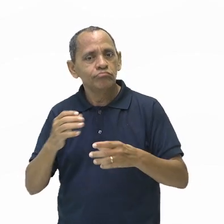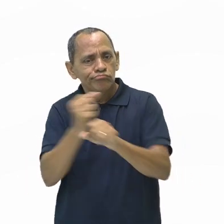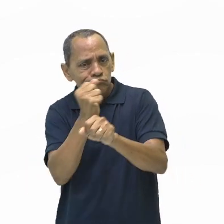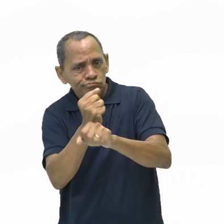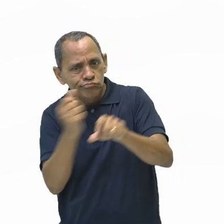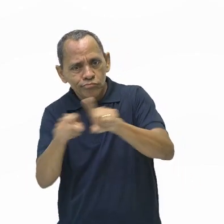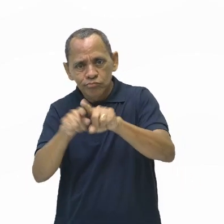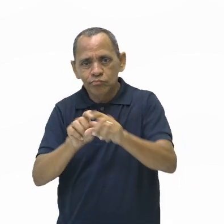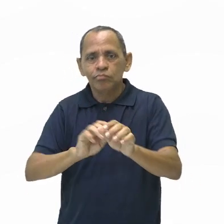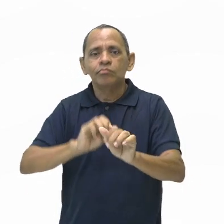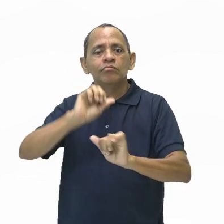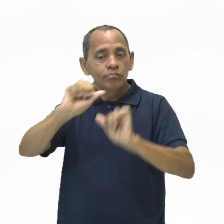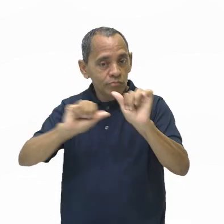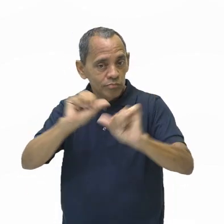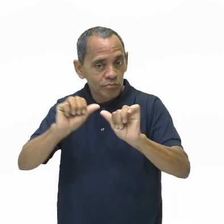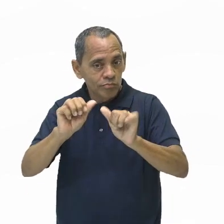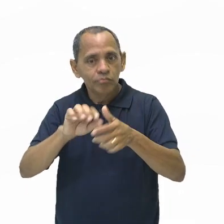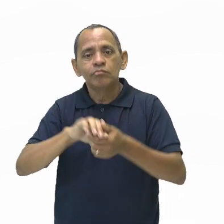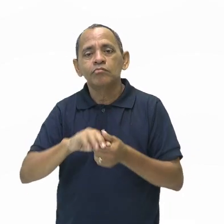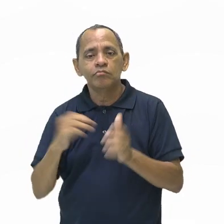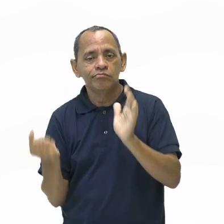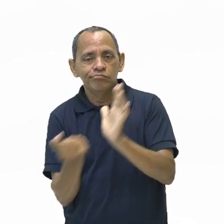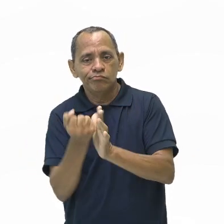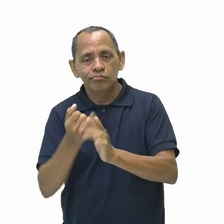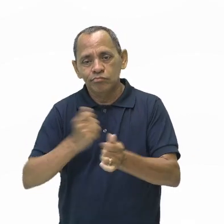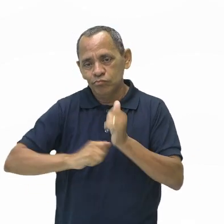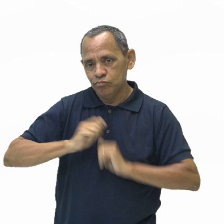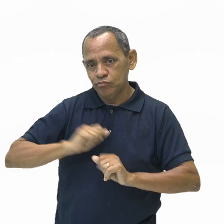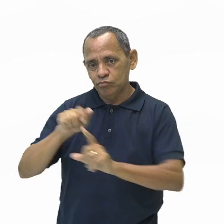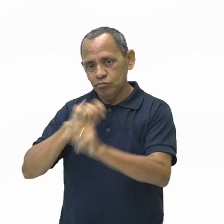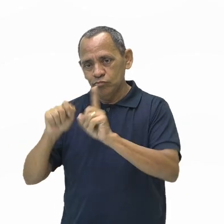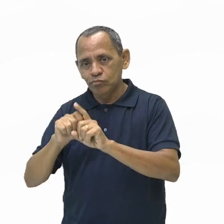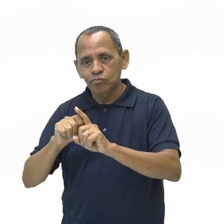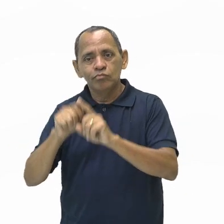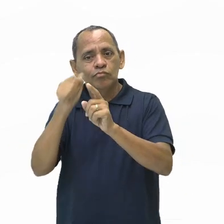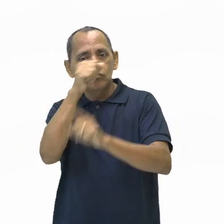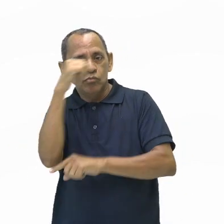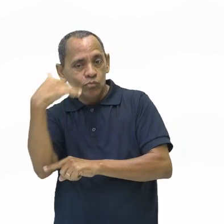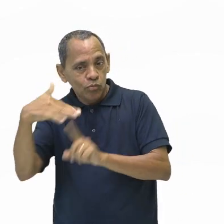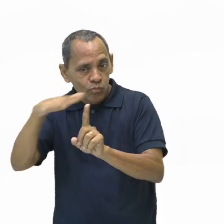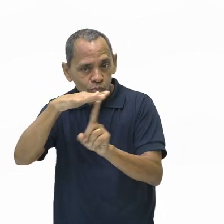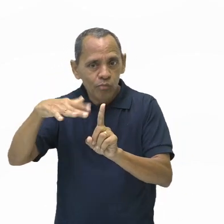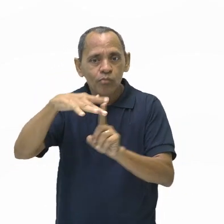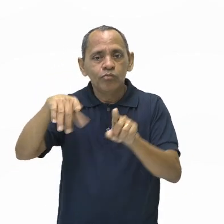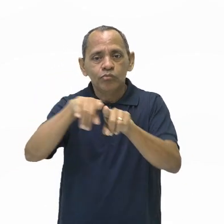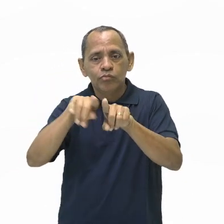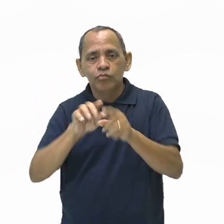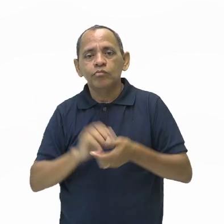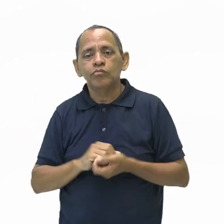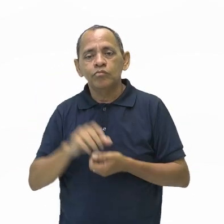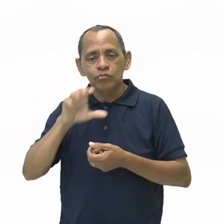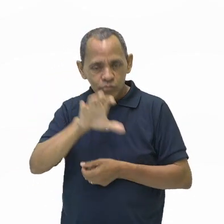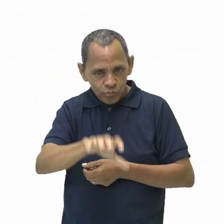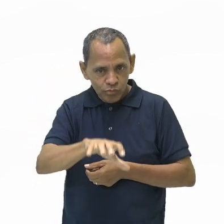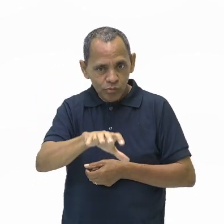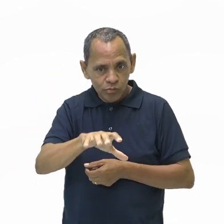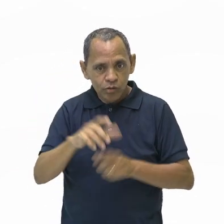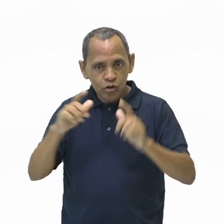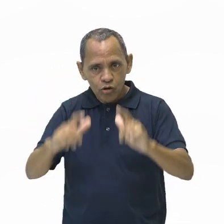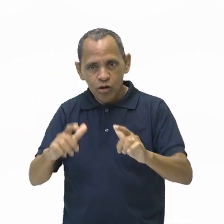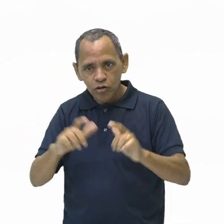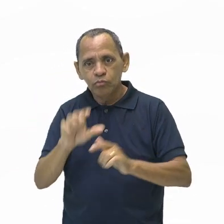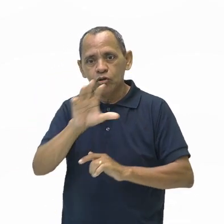e causando impactos econômicos e socioambientais em âmbito local, regional, nacional